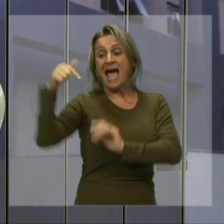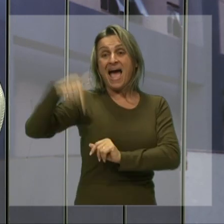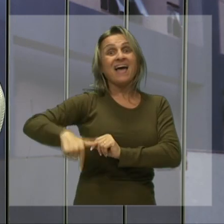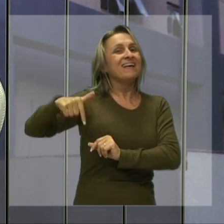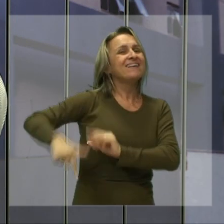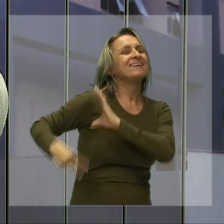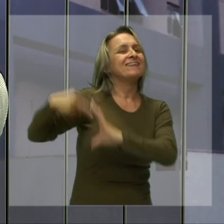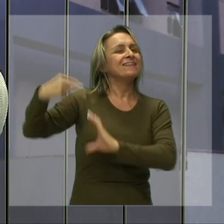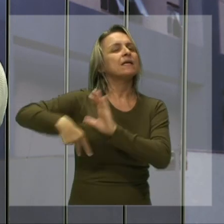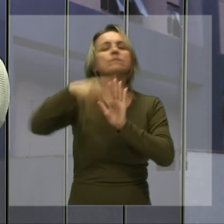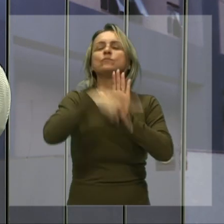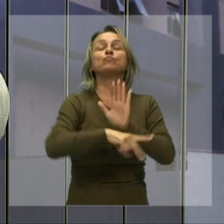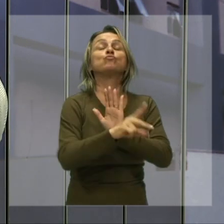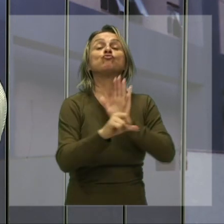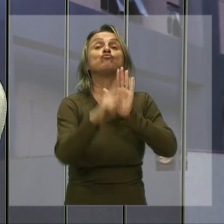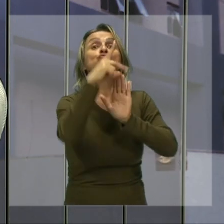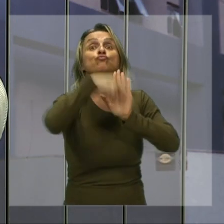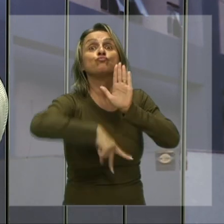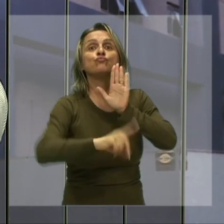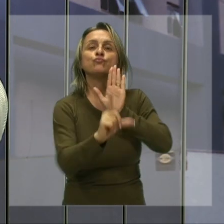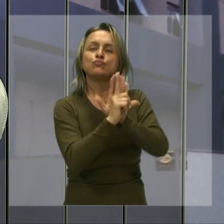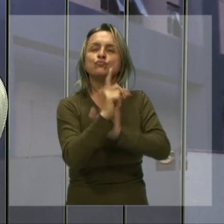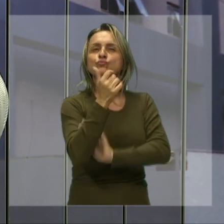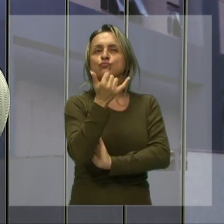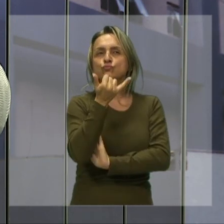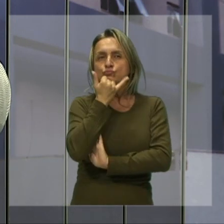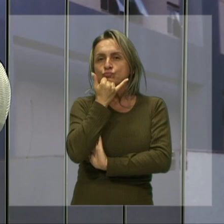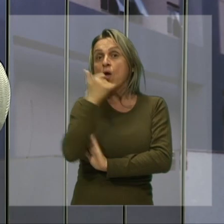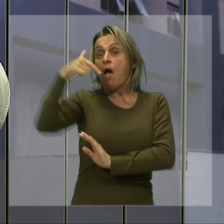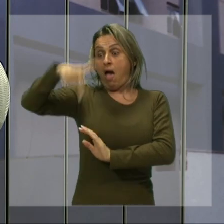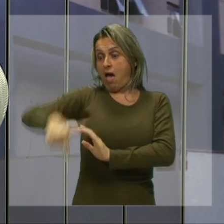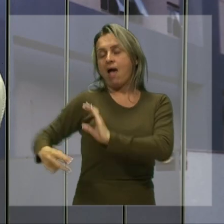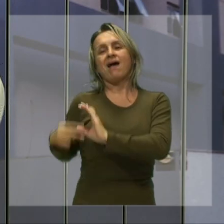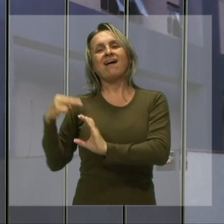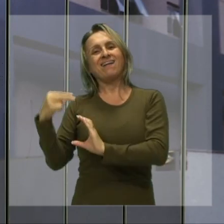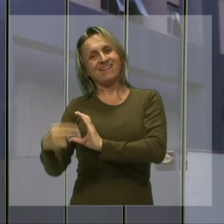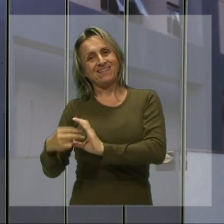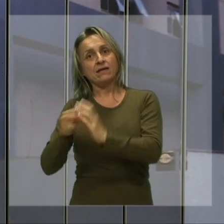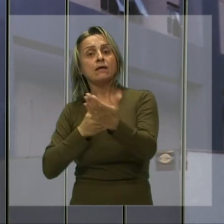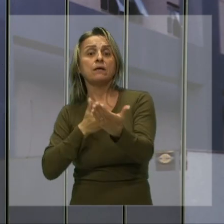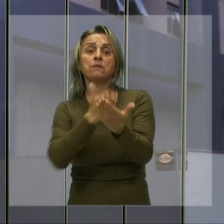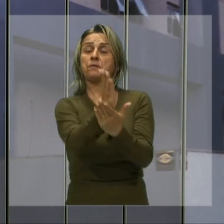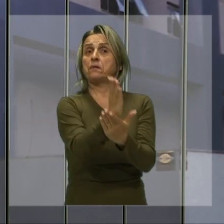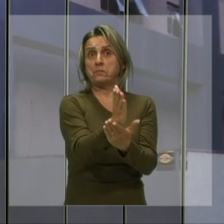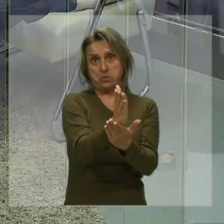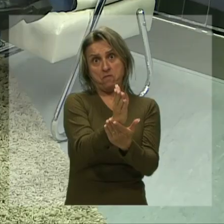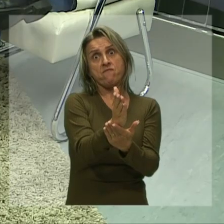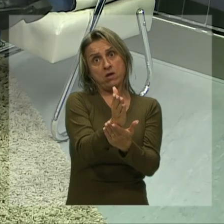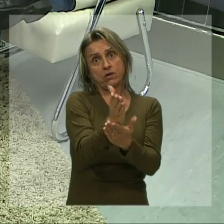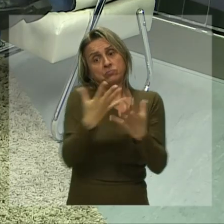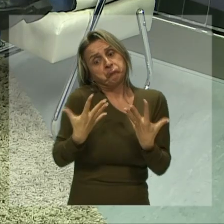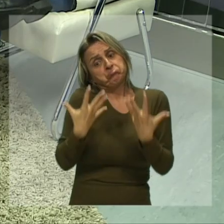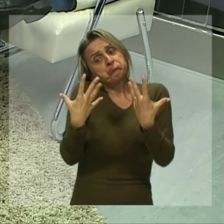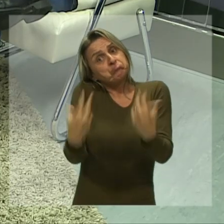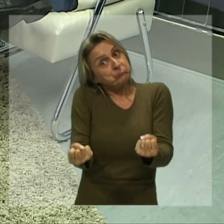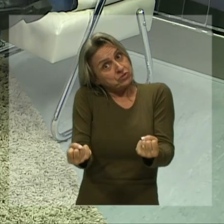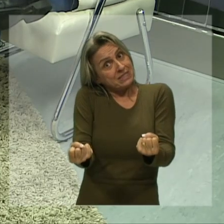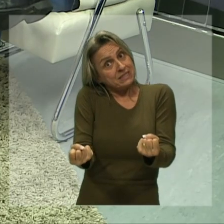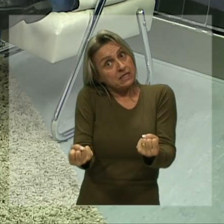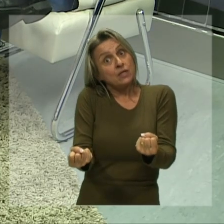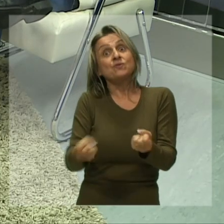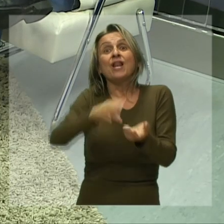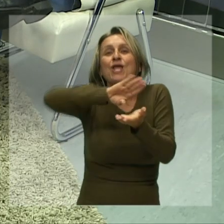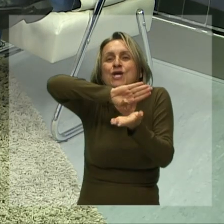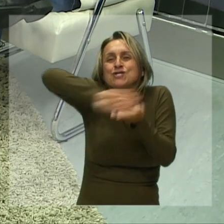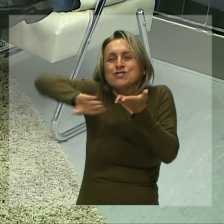Câmara, um projeto de lei, perdão, e aí aqui na Câmara, Maurício, é aprovado, permitido que ele retire esse dinheiro que